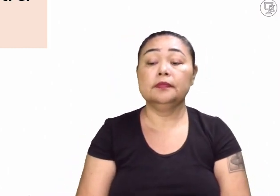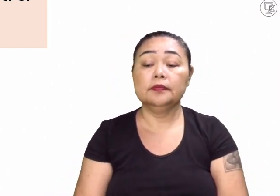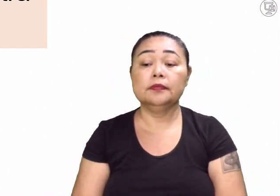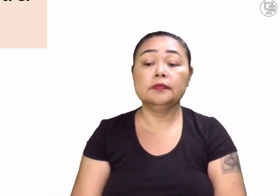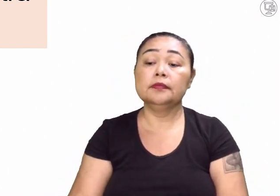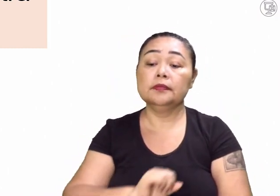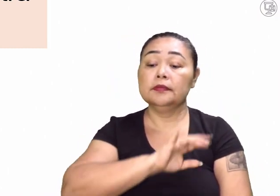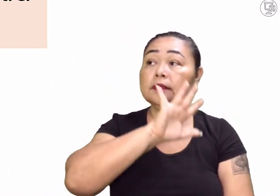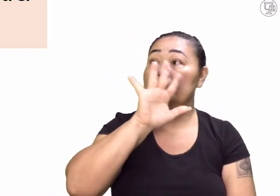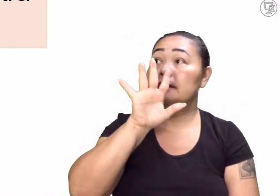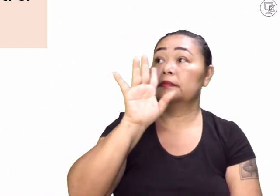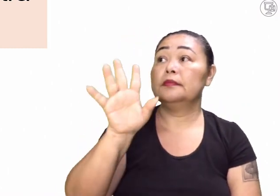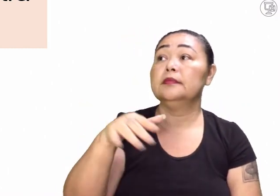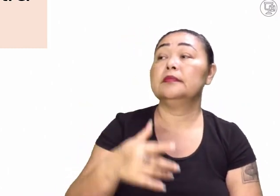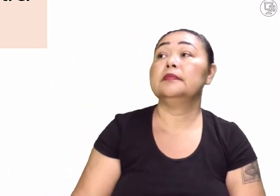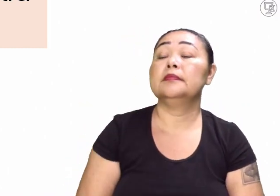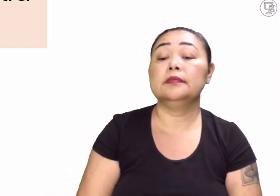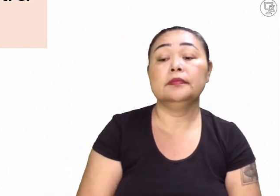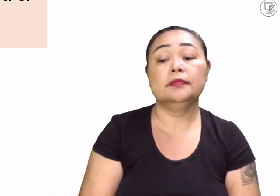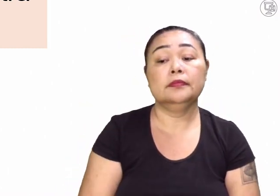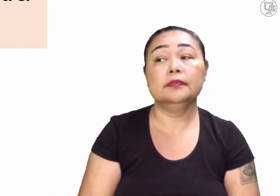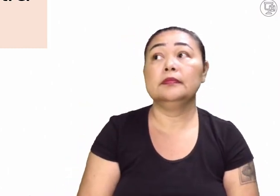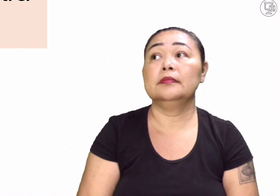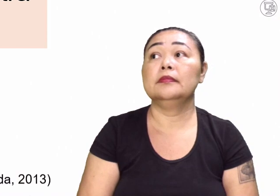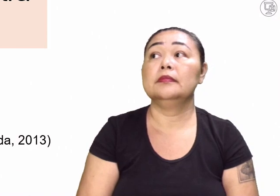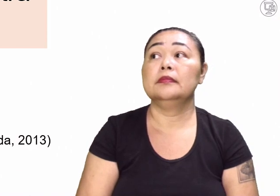certeza, bem claro. Beleza? Então, vamos lá.